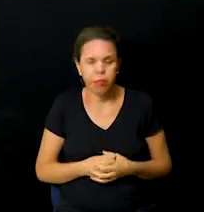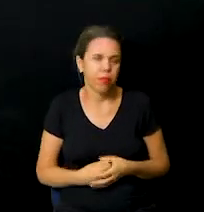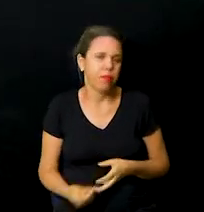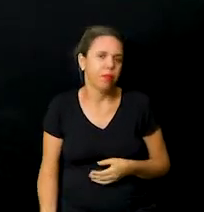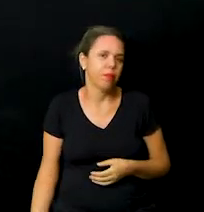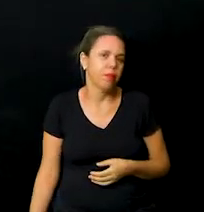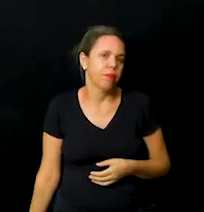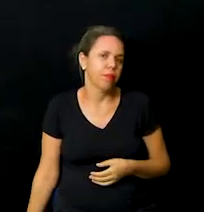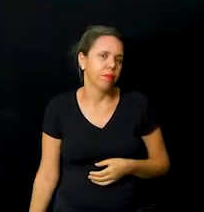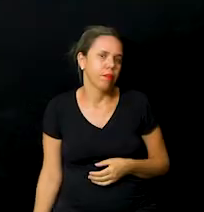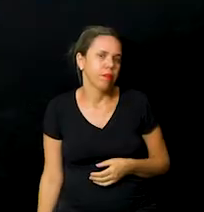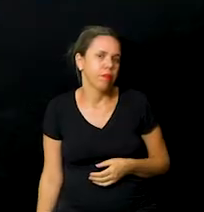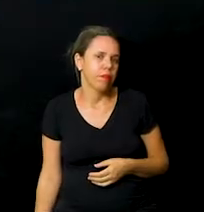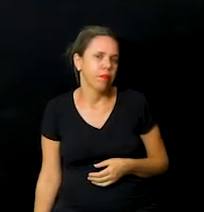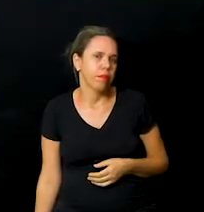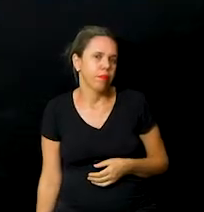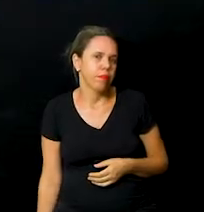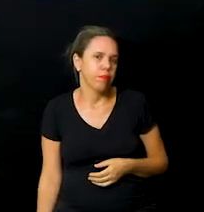ou não?